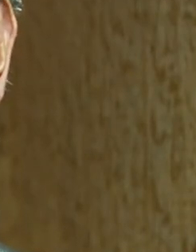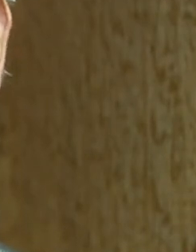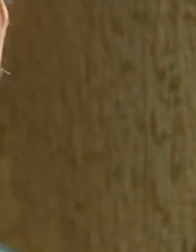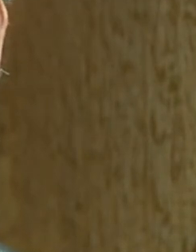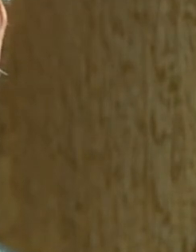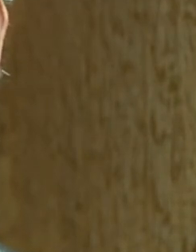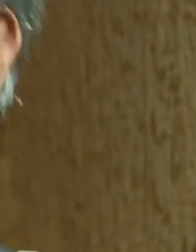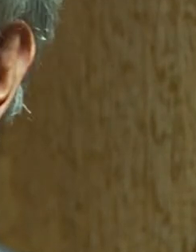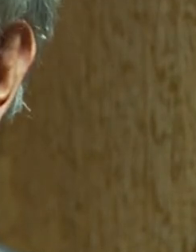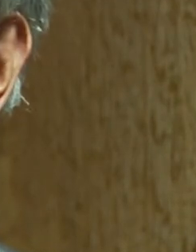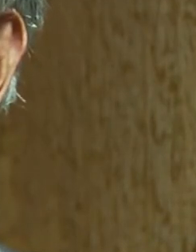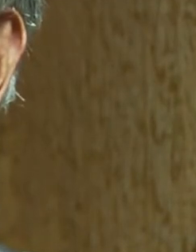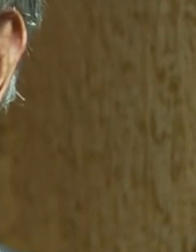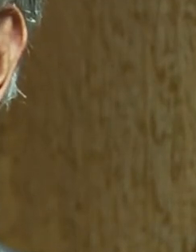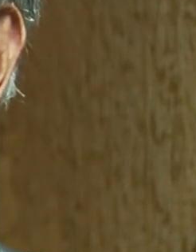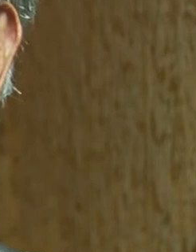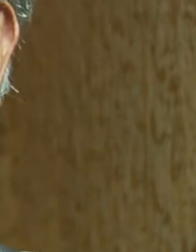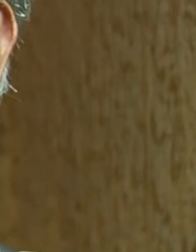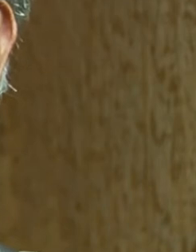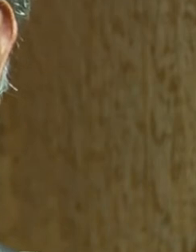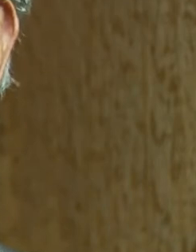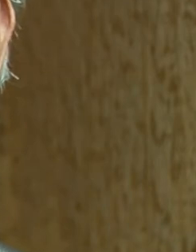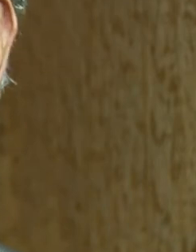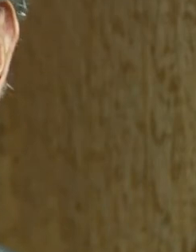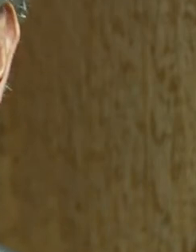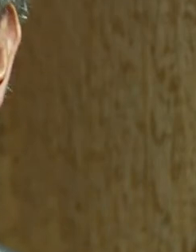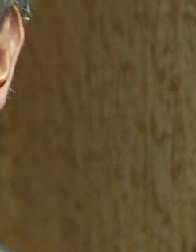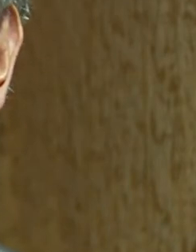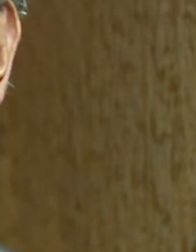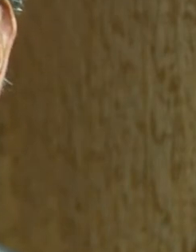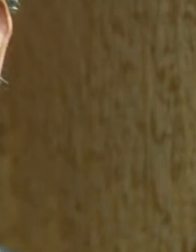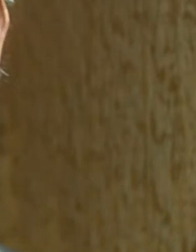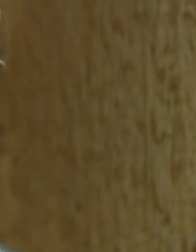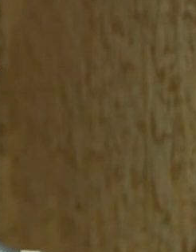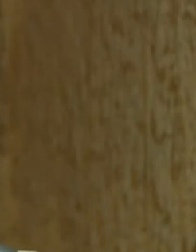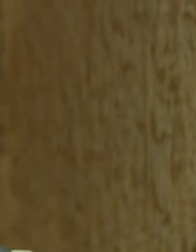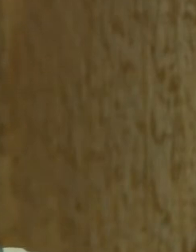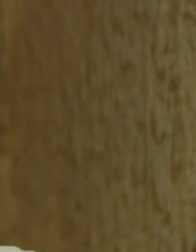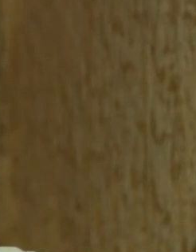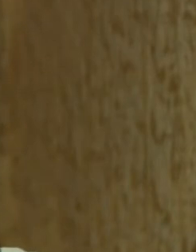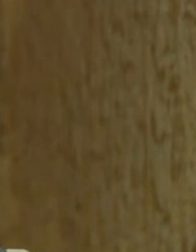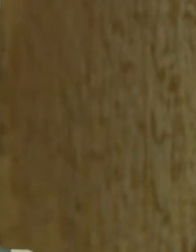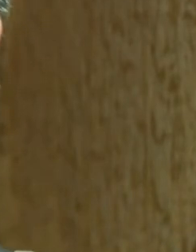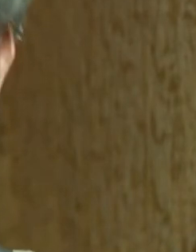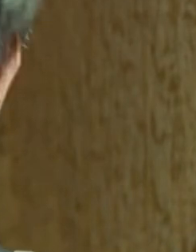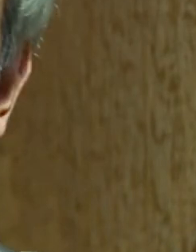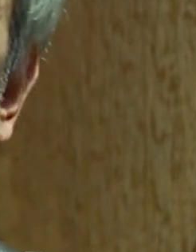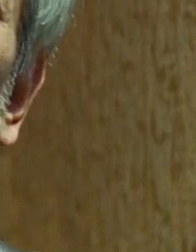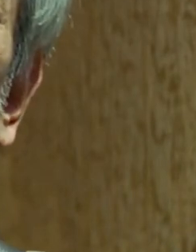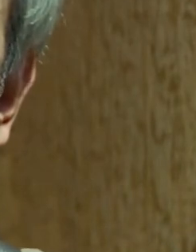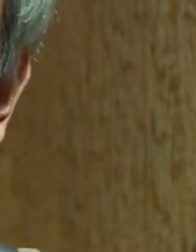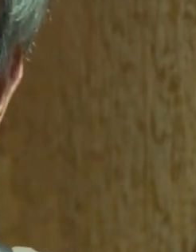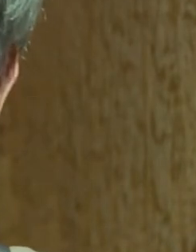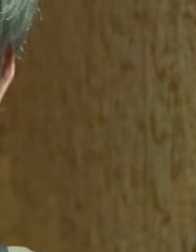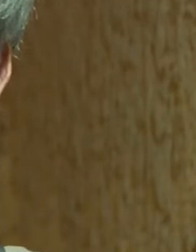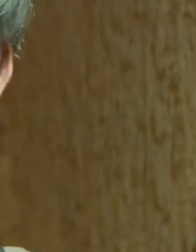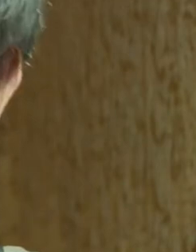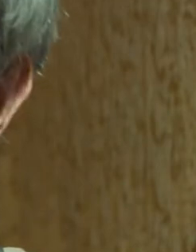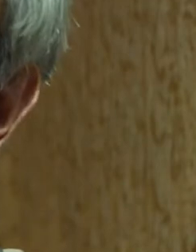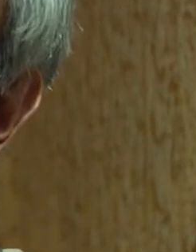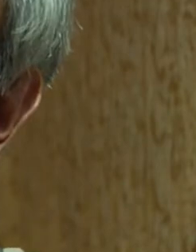de cabanete, né? Pintura interna, né? Por que é